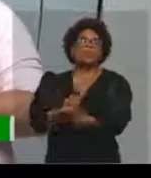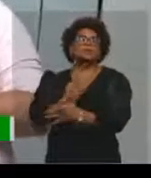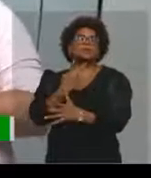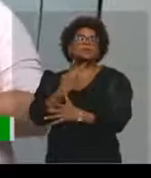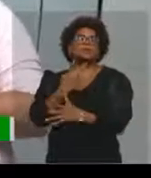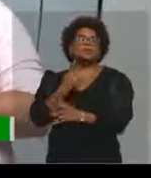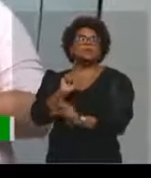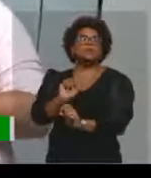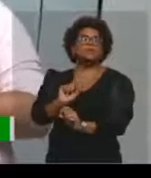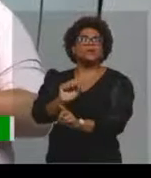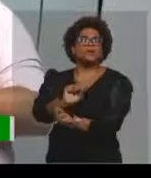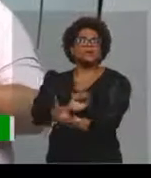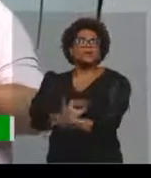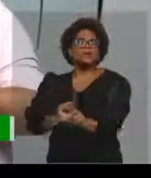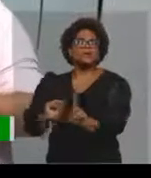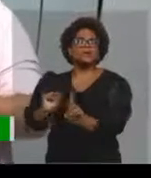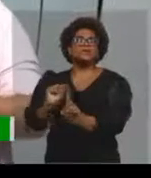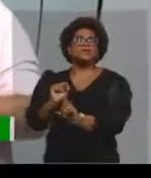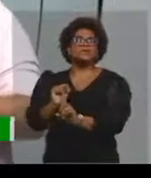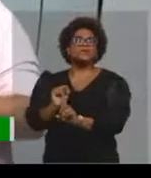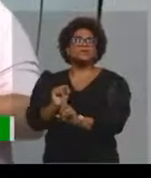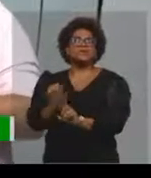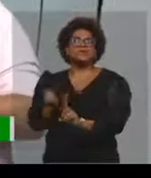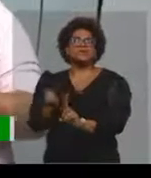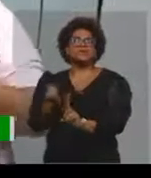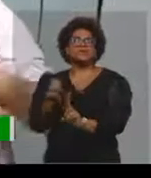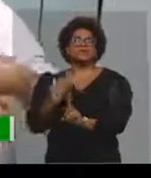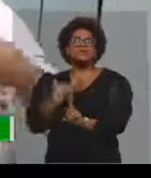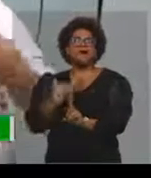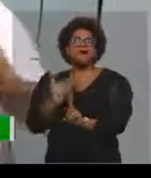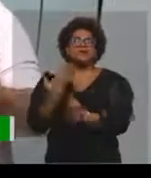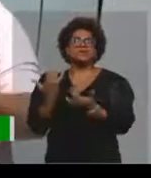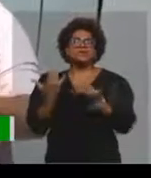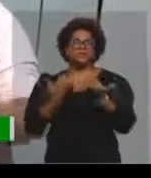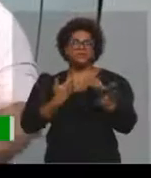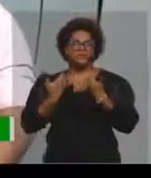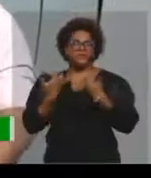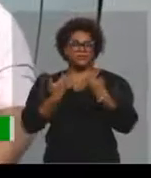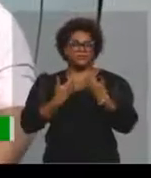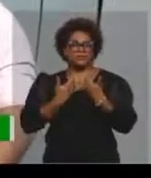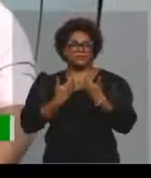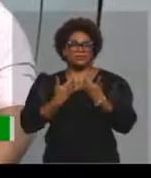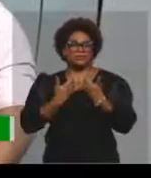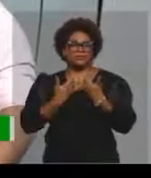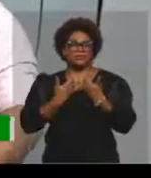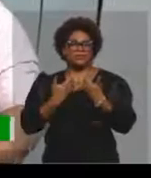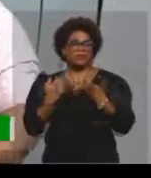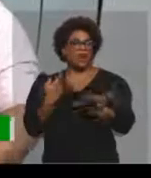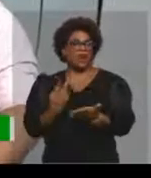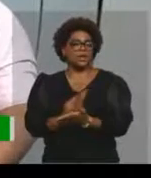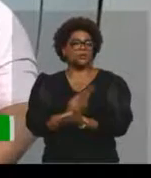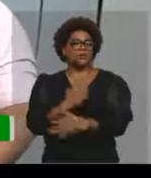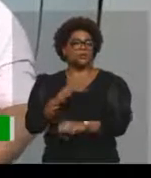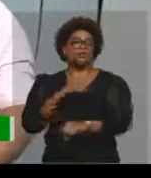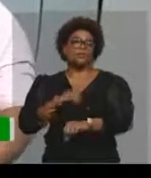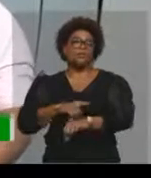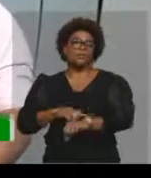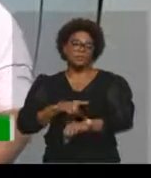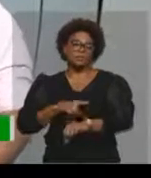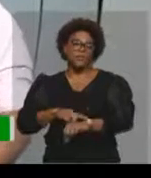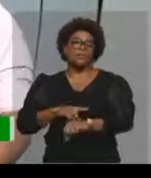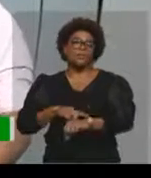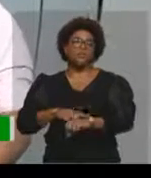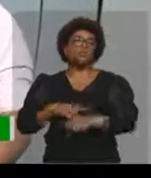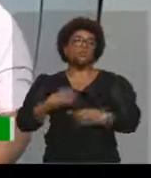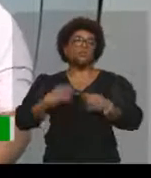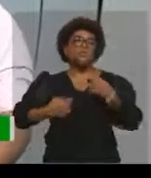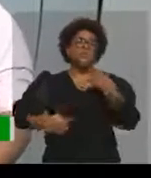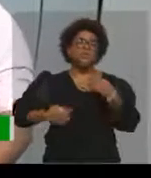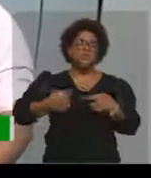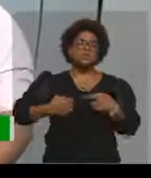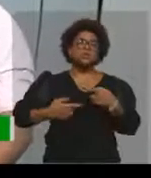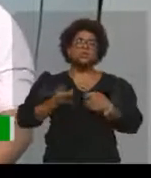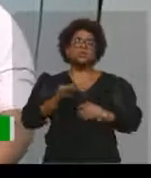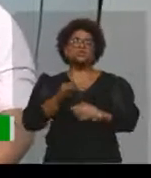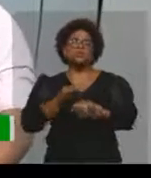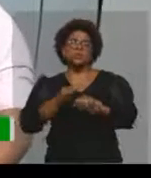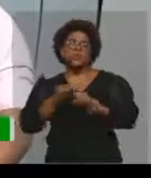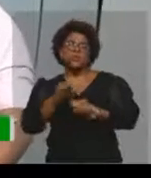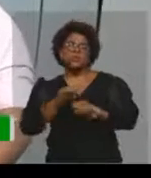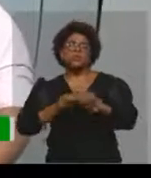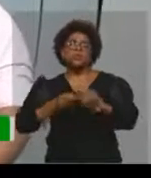sociedade está dando a eles, né, o que está acontecendo ali neste contexto político, econômico, social